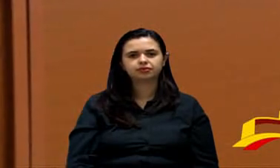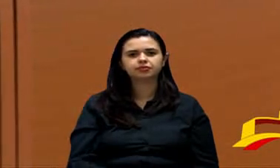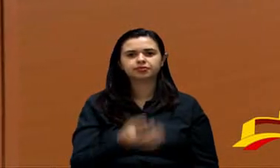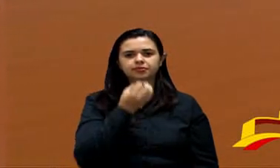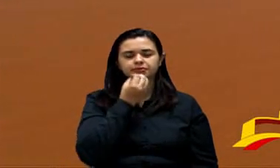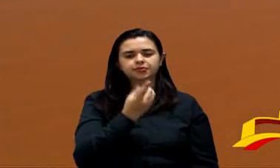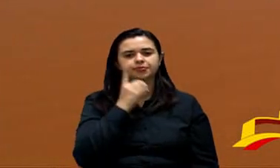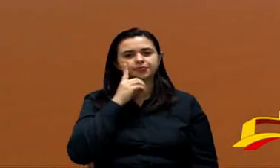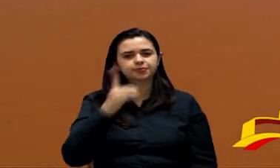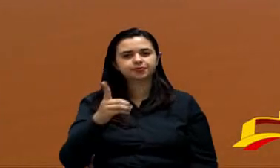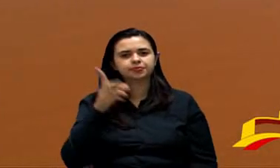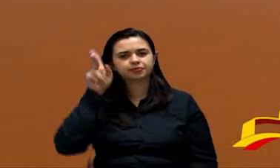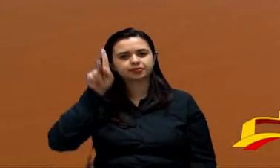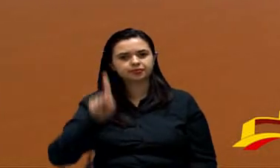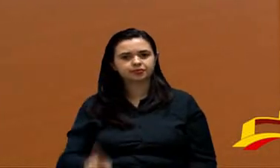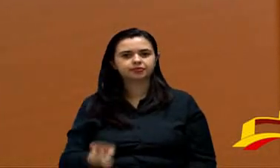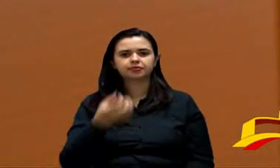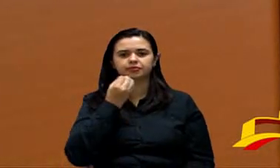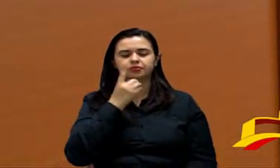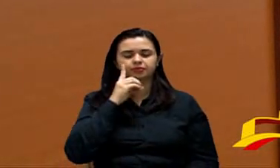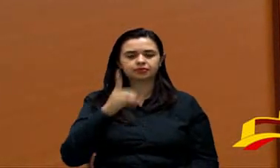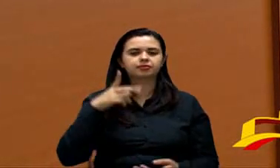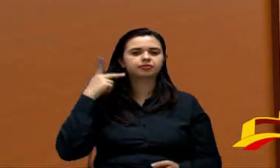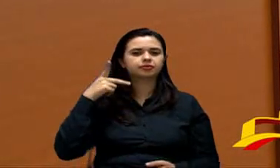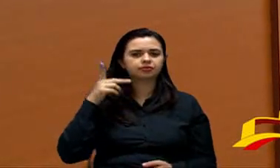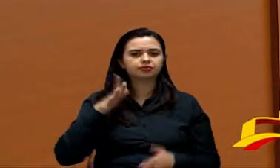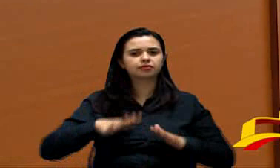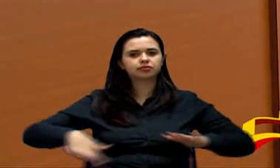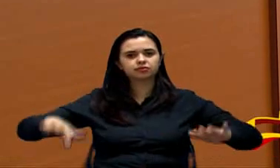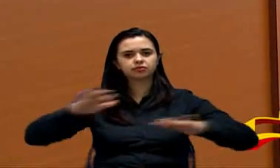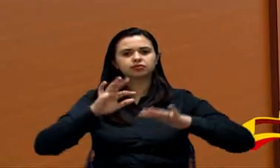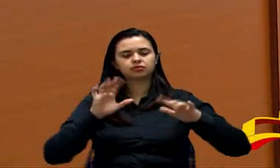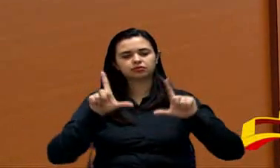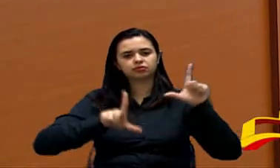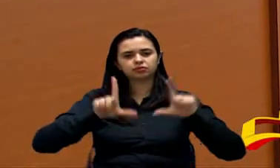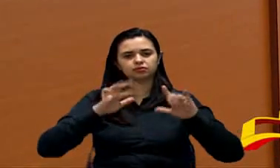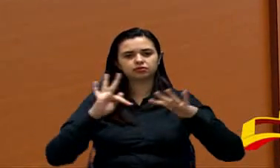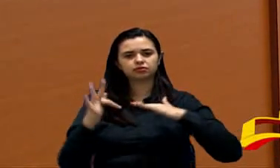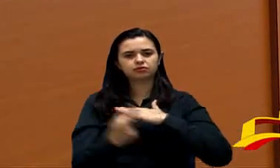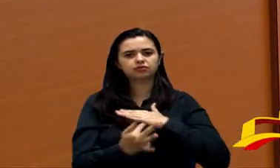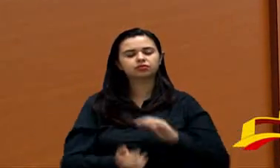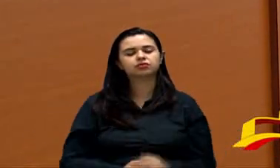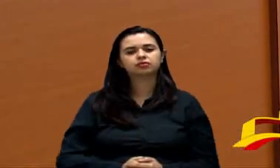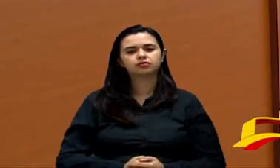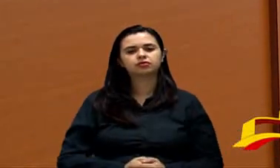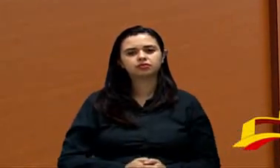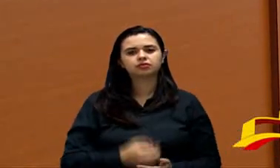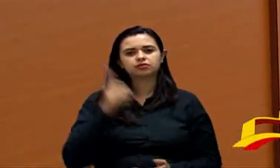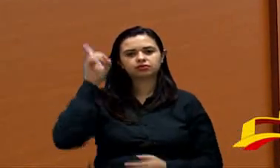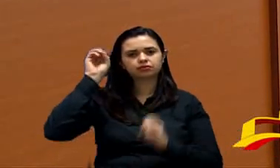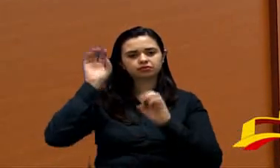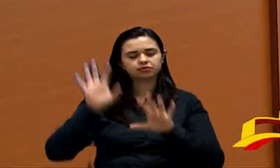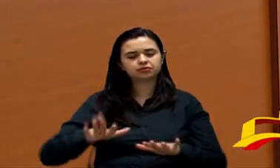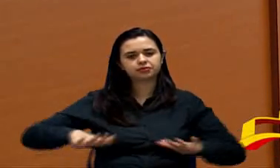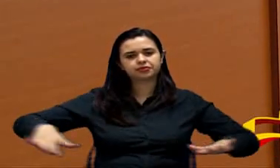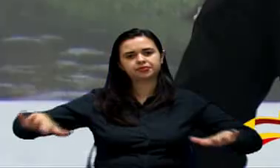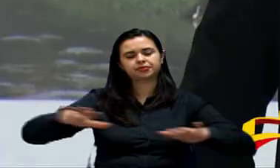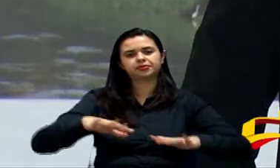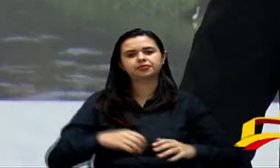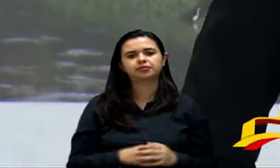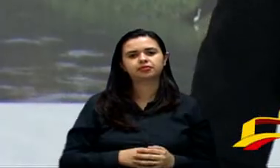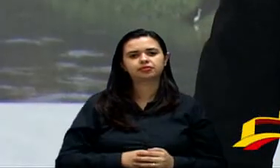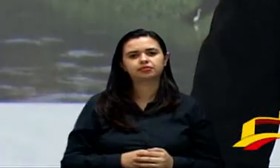Bom dia, senhor presidente. Bom dia, senhores vereadores e vereadoras, à imprensa, a toda a população. Deus abençoe a todos nós. Bom,